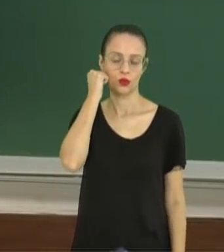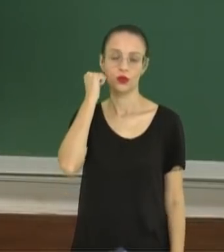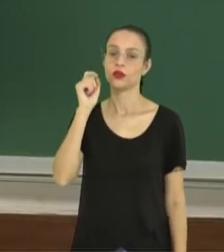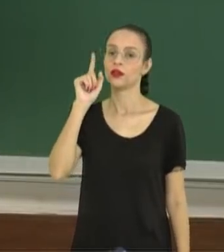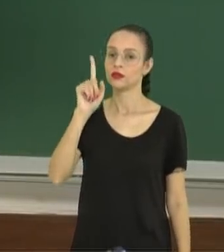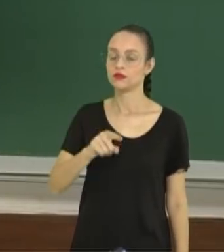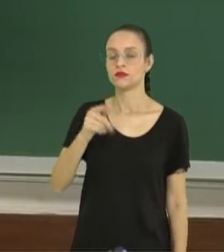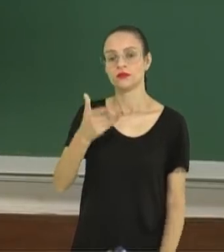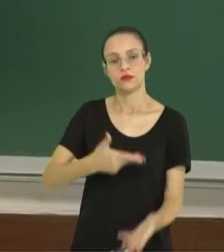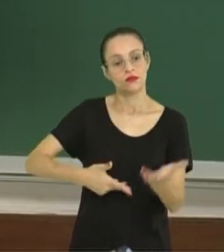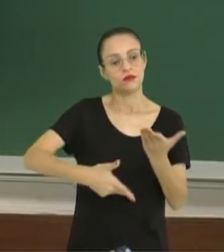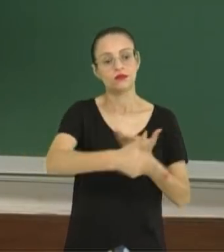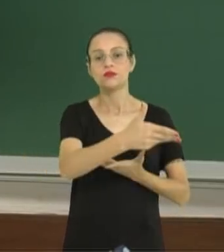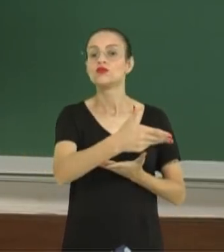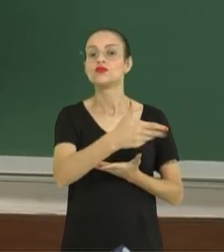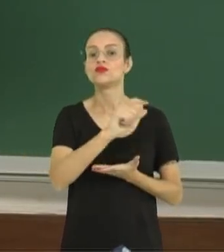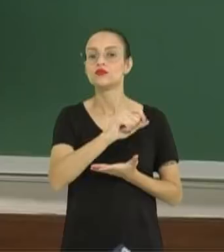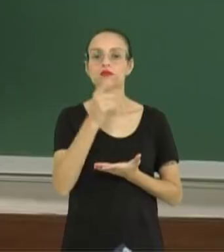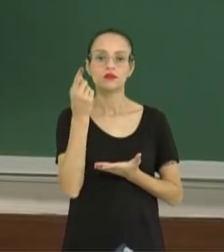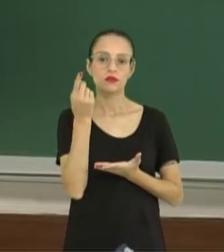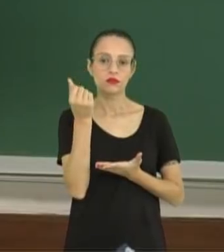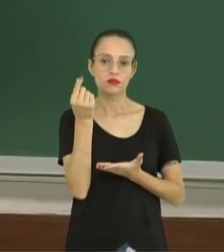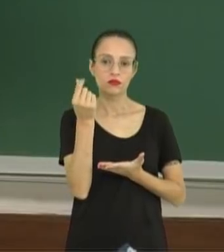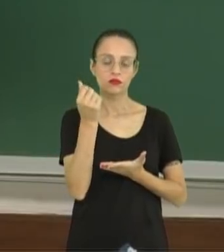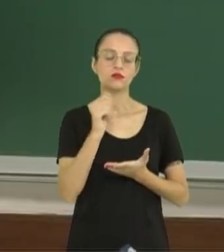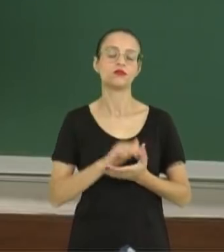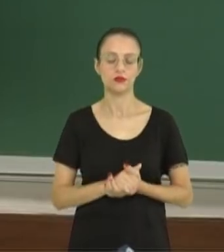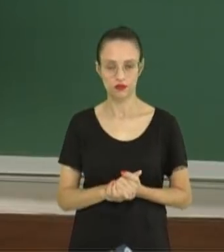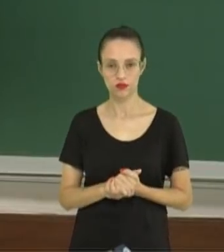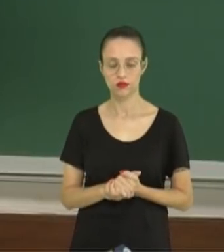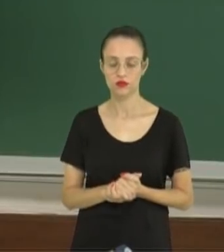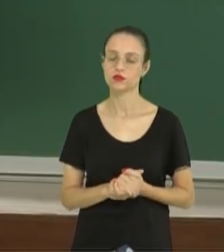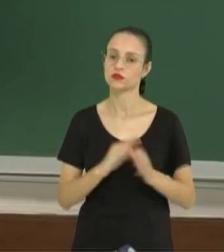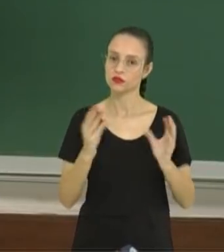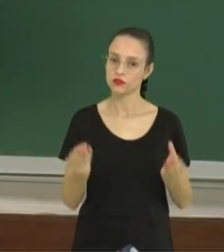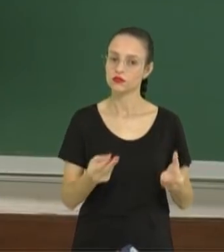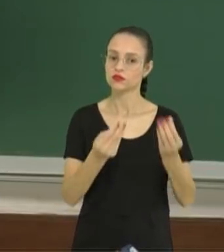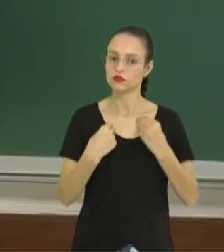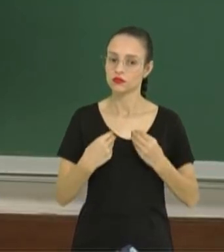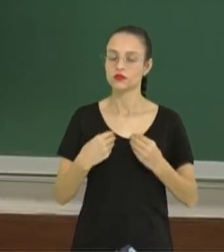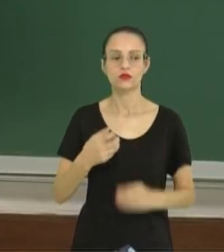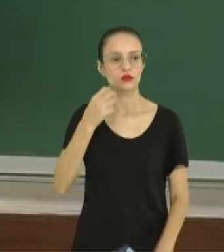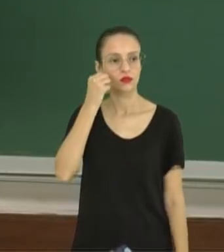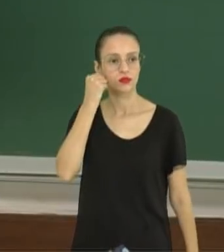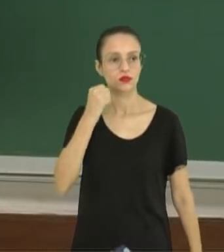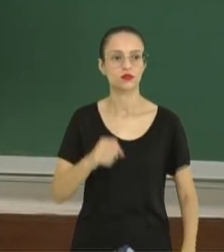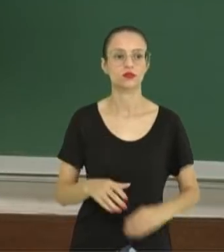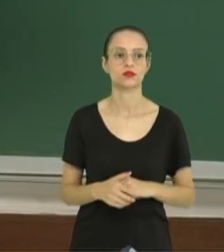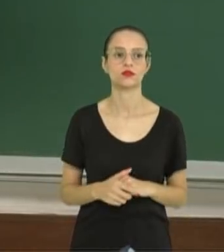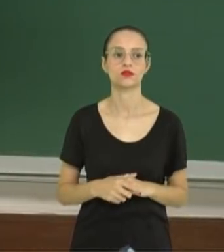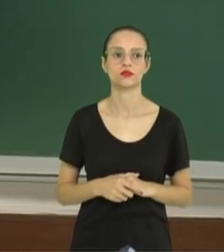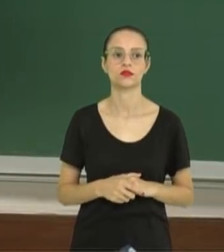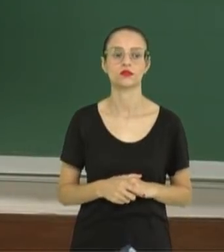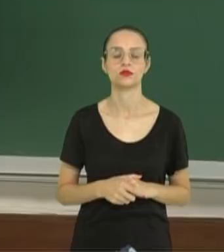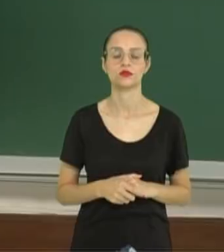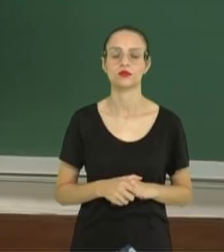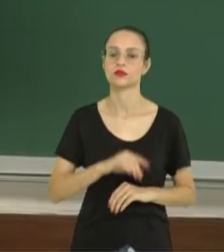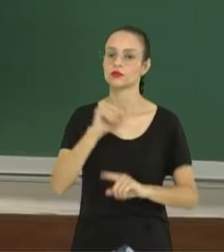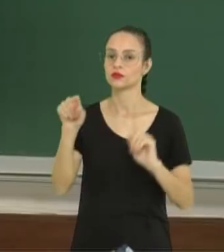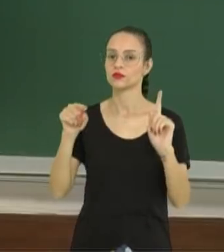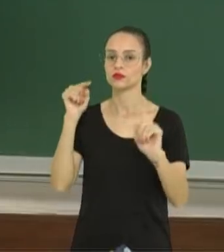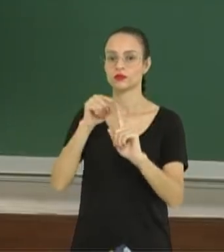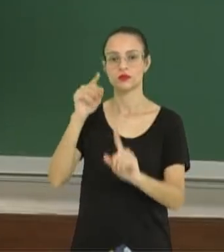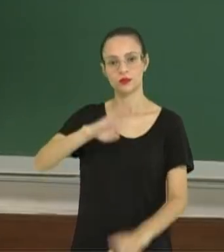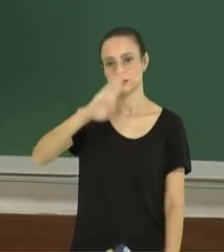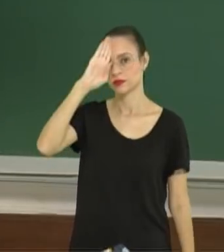trocado por dinheiro ou alguma permuta, alguma coisa que traga vantagem, que me traga lucro. né? O objetivo